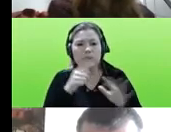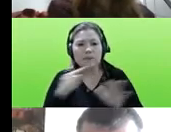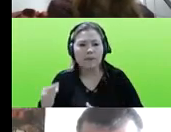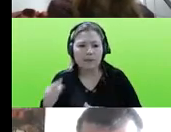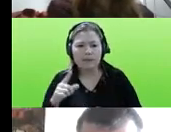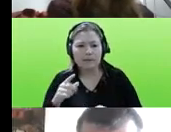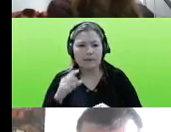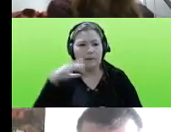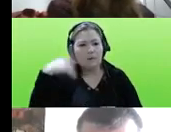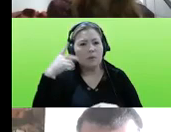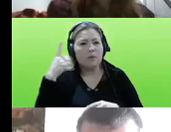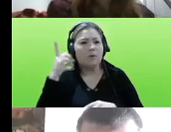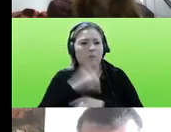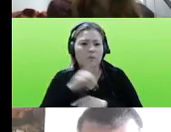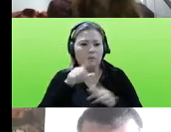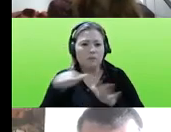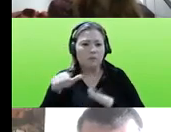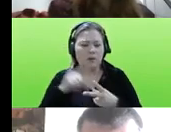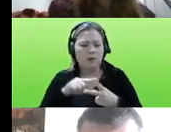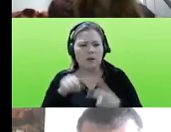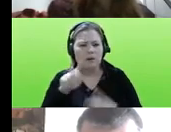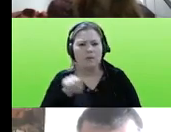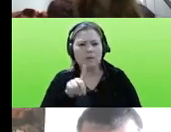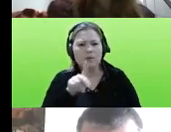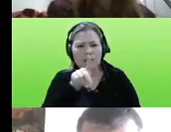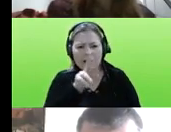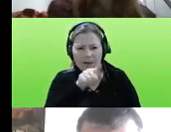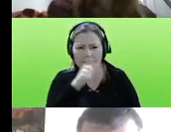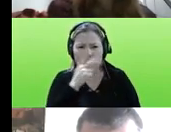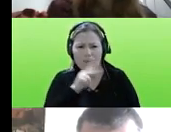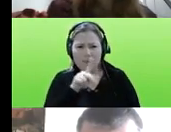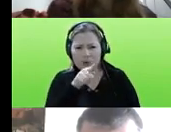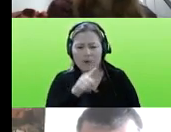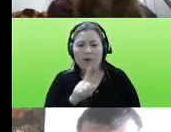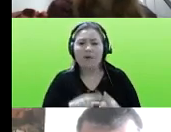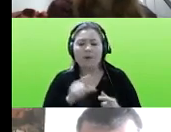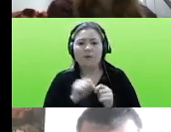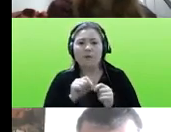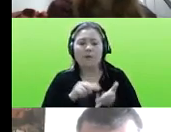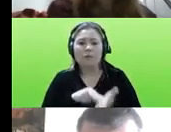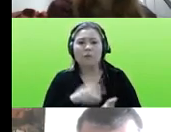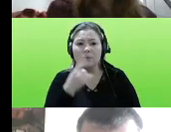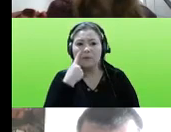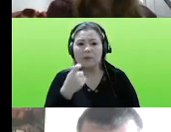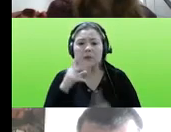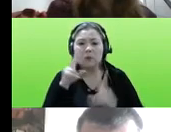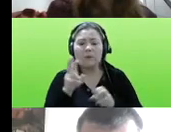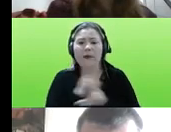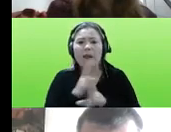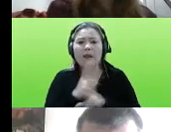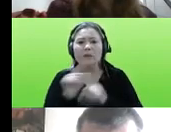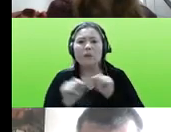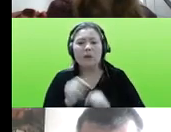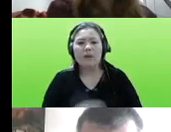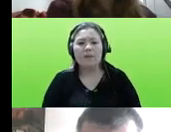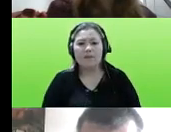né? A professora Raeliegg tem feito uma proposição muito interessante com relação a essa